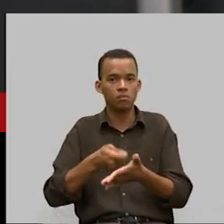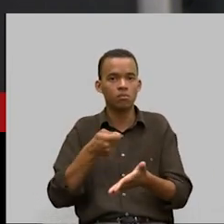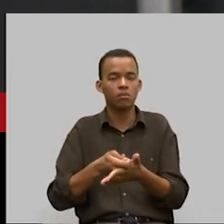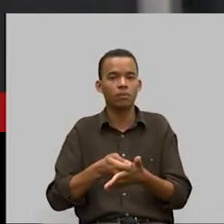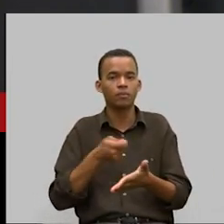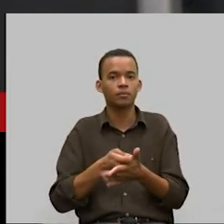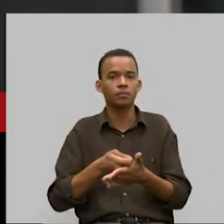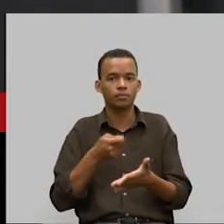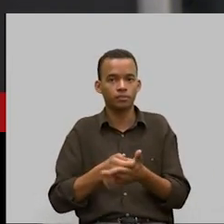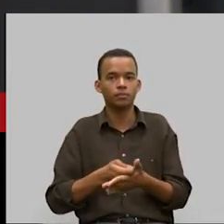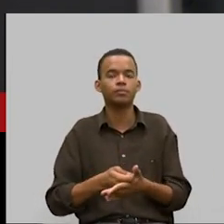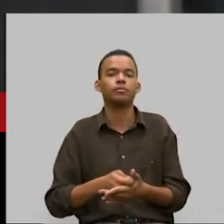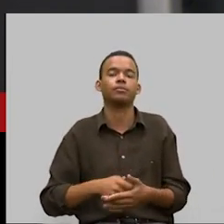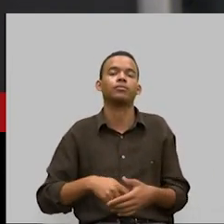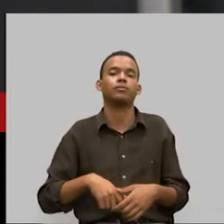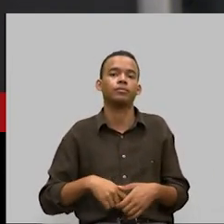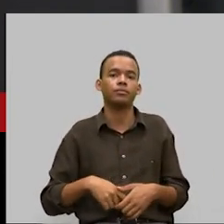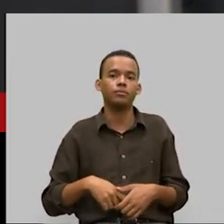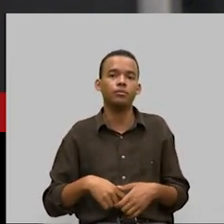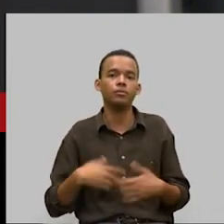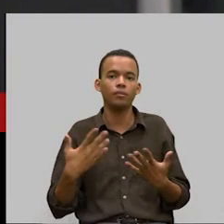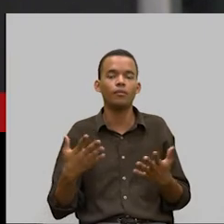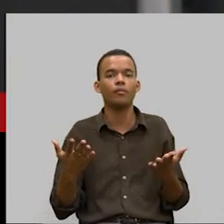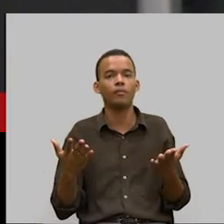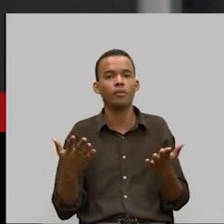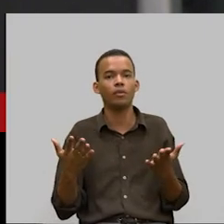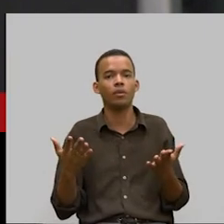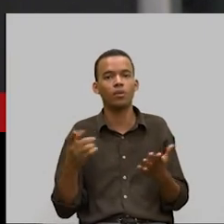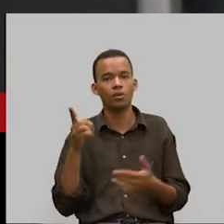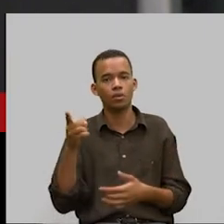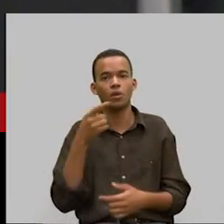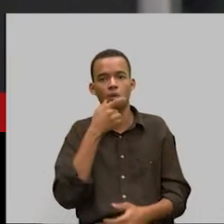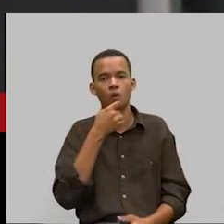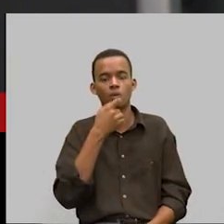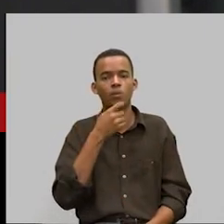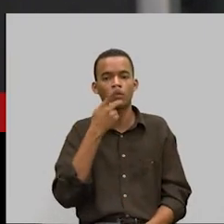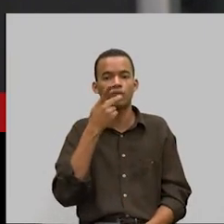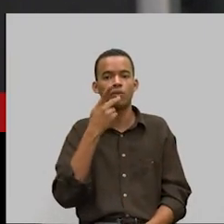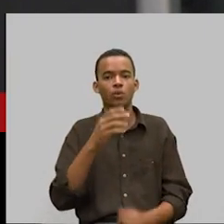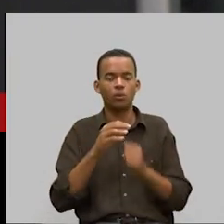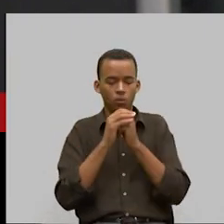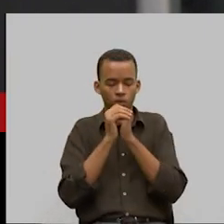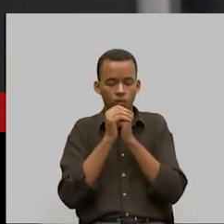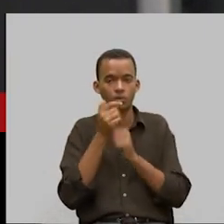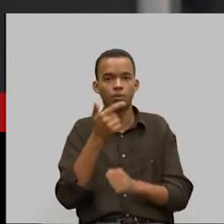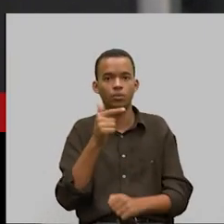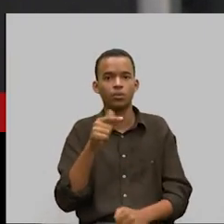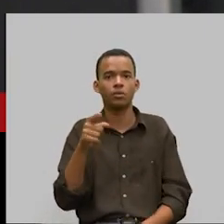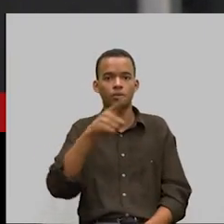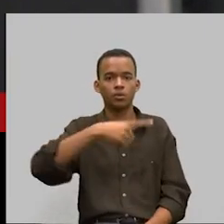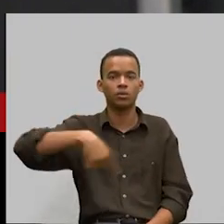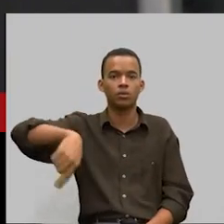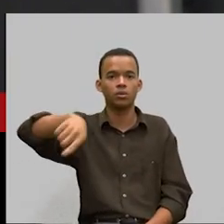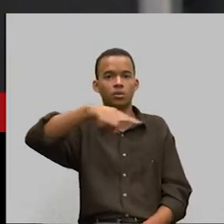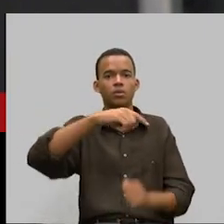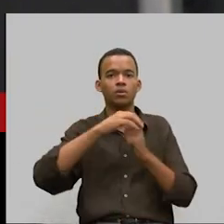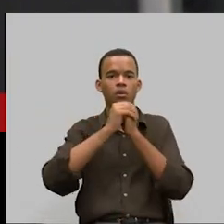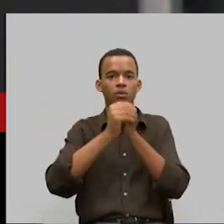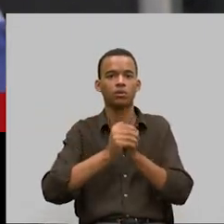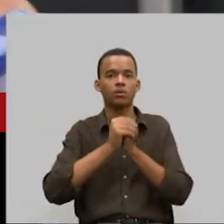a que falou que não houve oração Essa é a oração mais bonita que nós